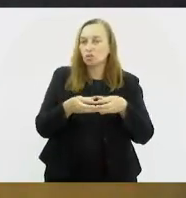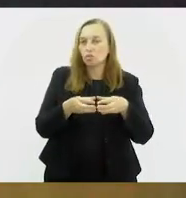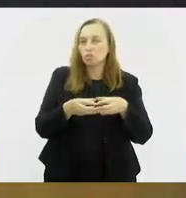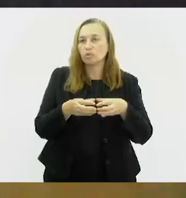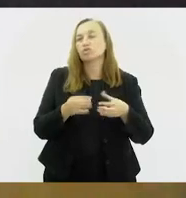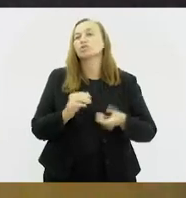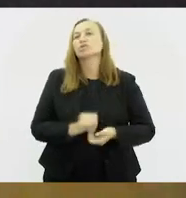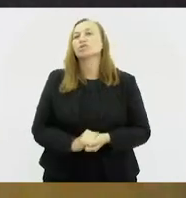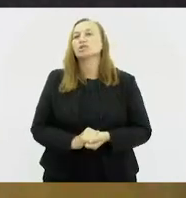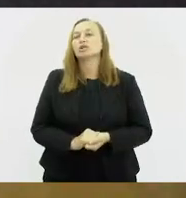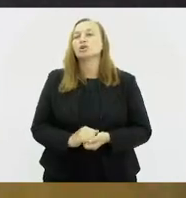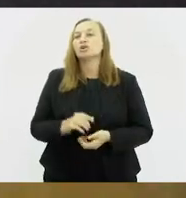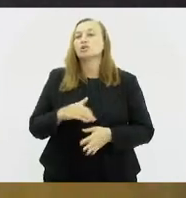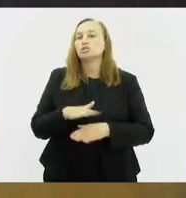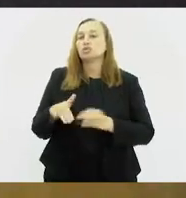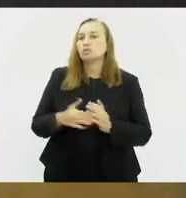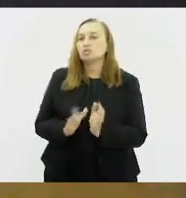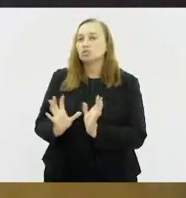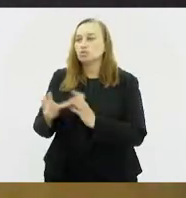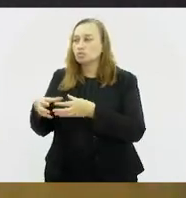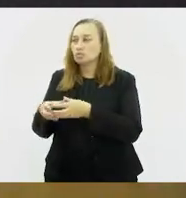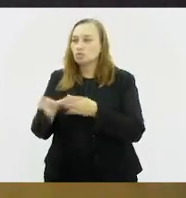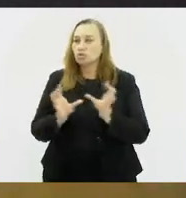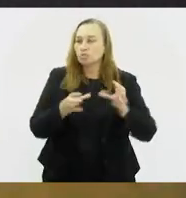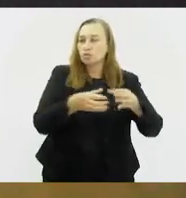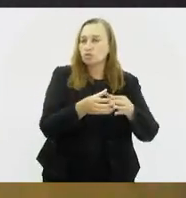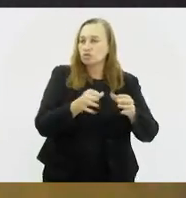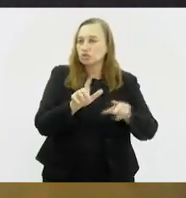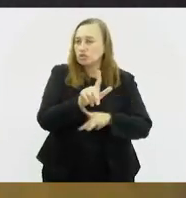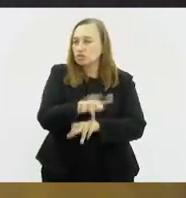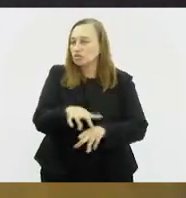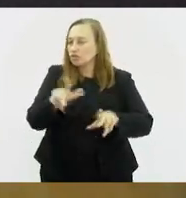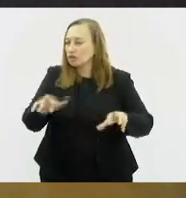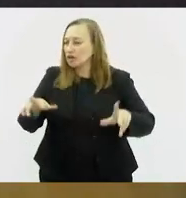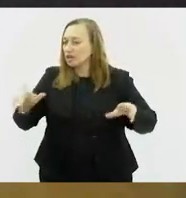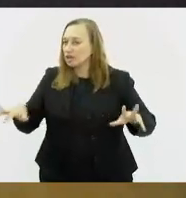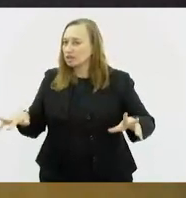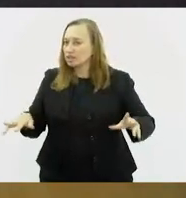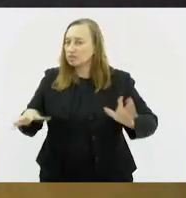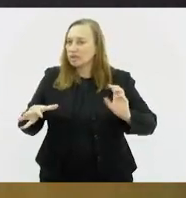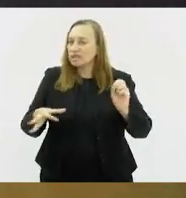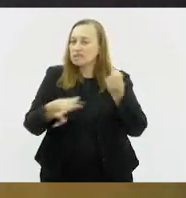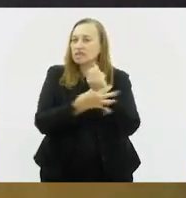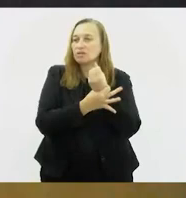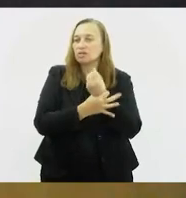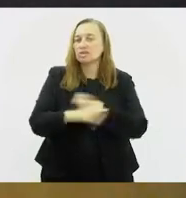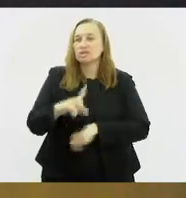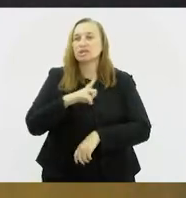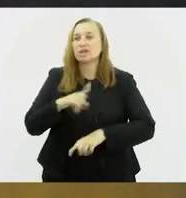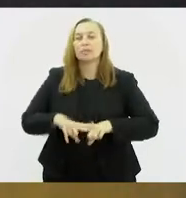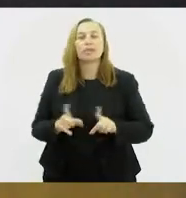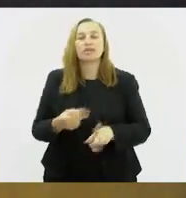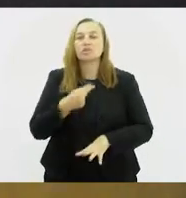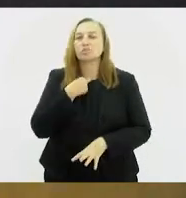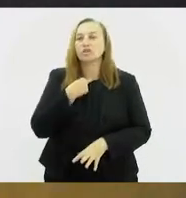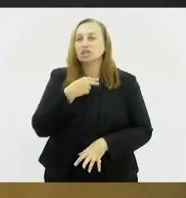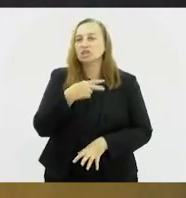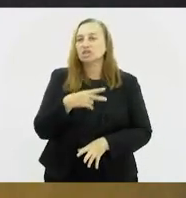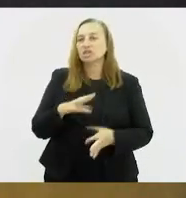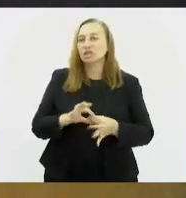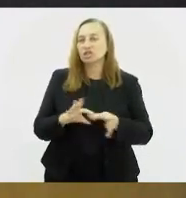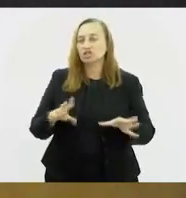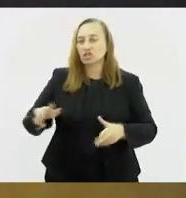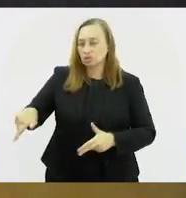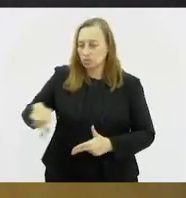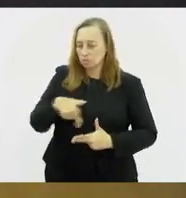da ISMEL, nós temos todos os fomentos da ISMAIS para garantir isso. Mas eu não poderia deixar de subir aqui